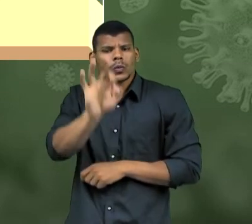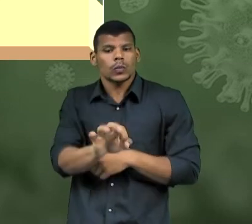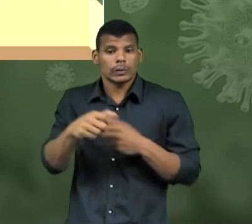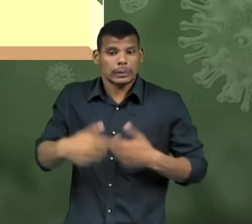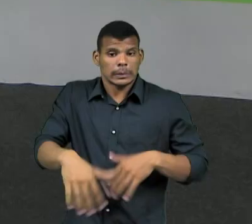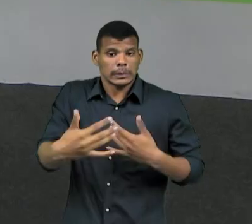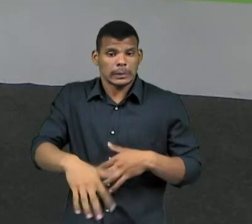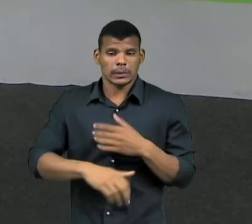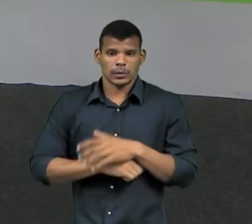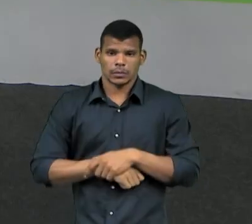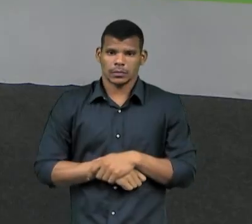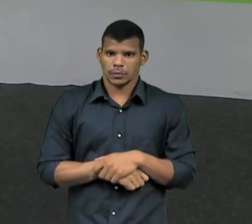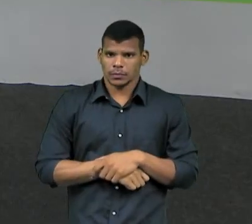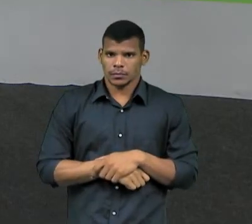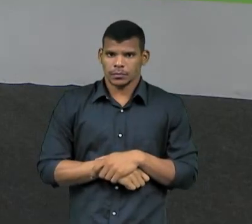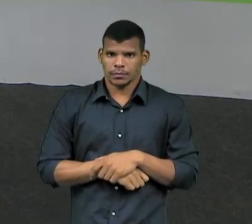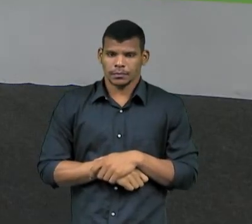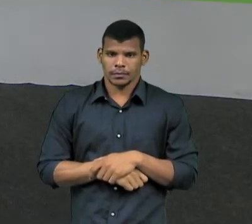76,58%.